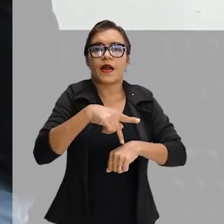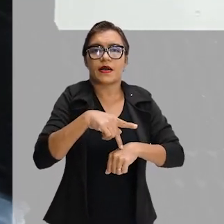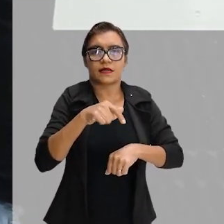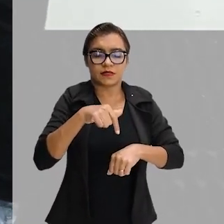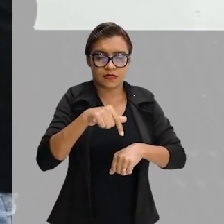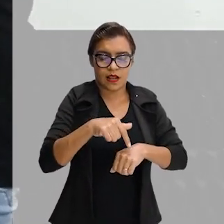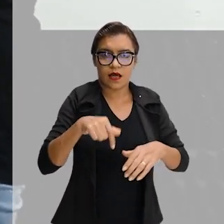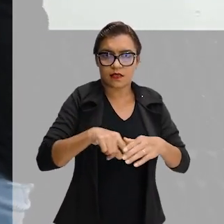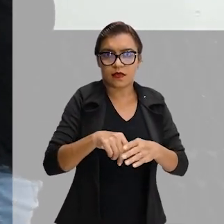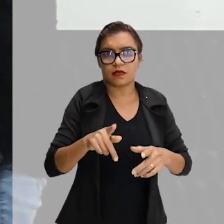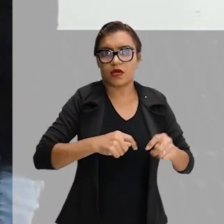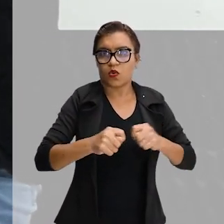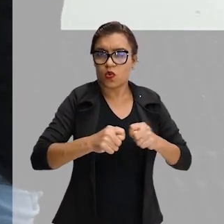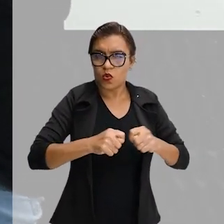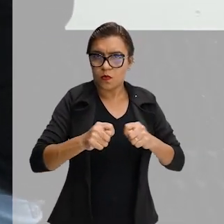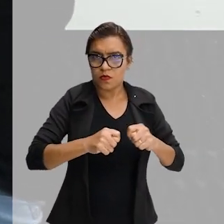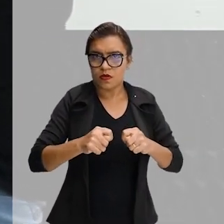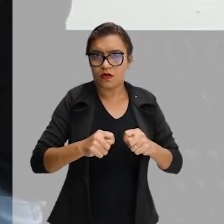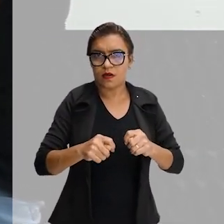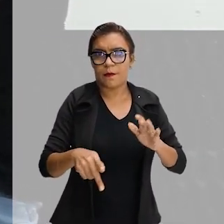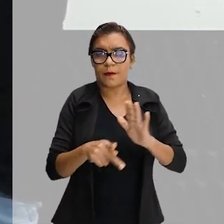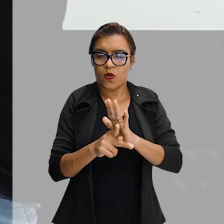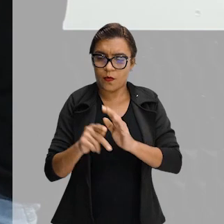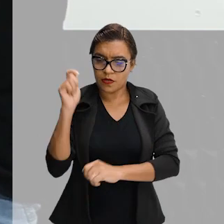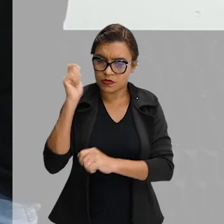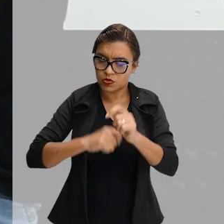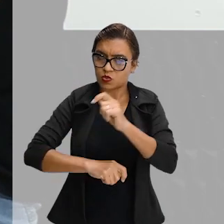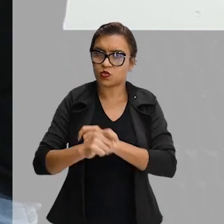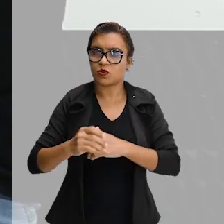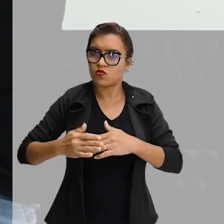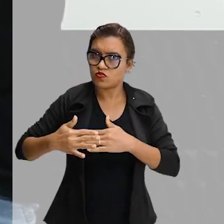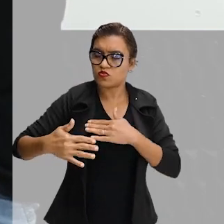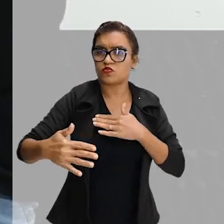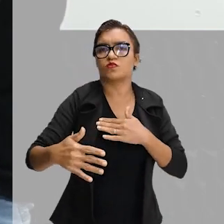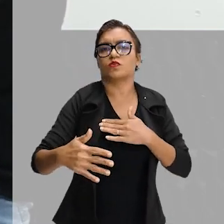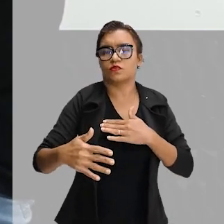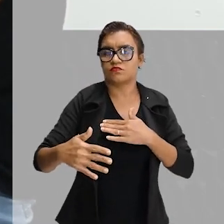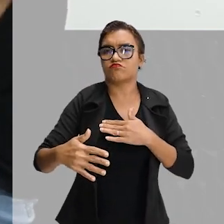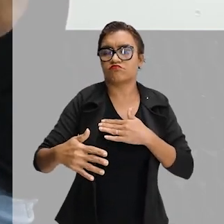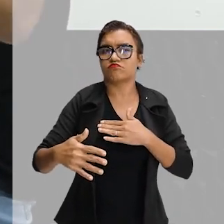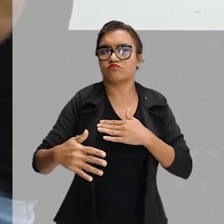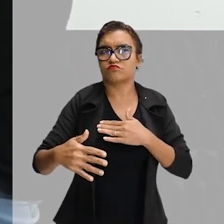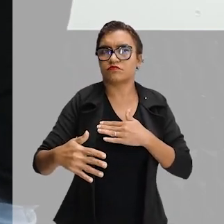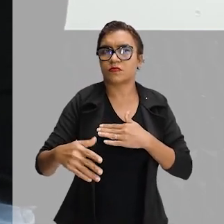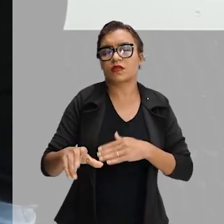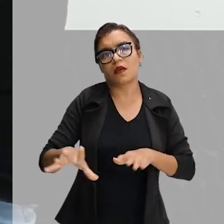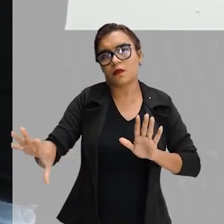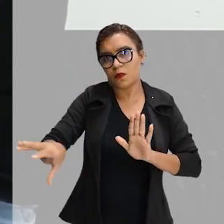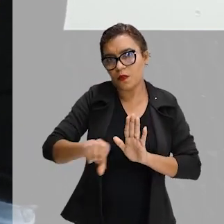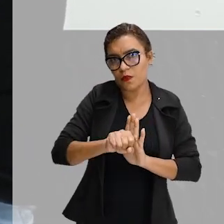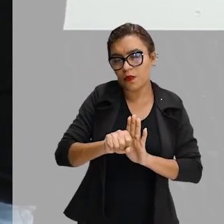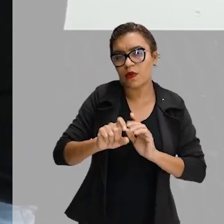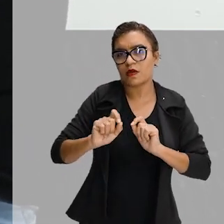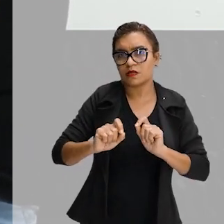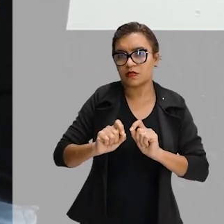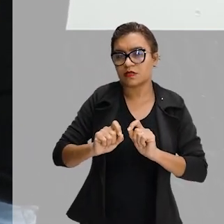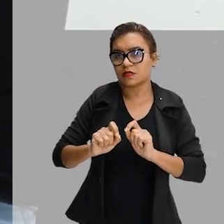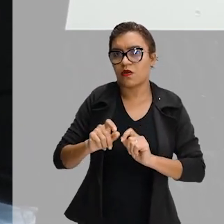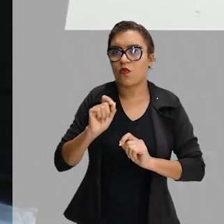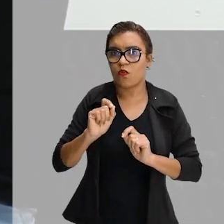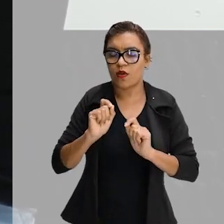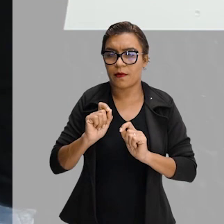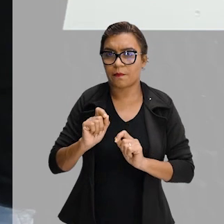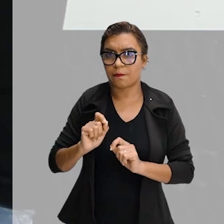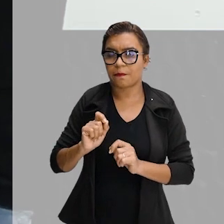uma economia industrializada com grandes receptações de investimentos, olha